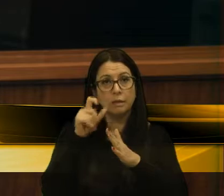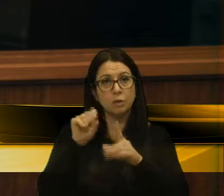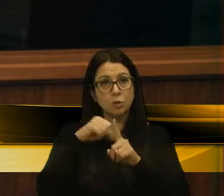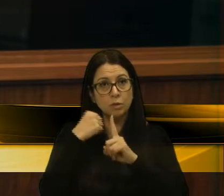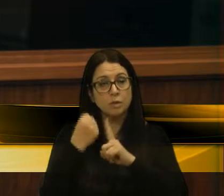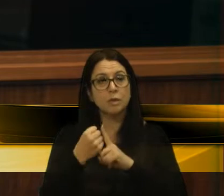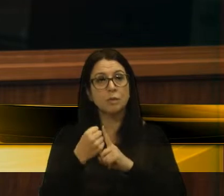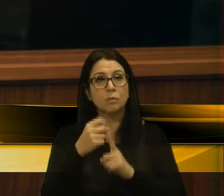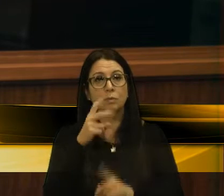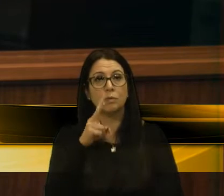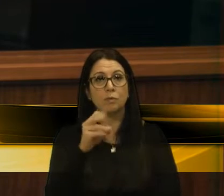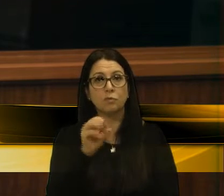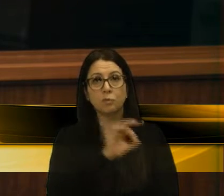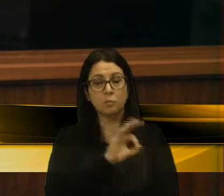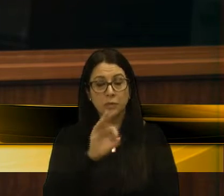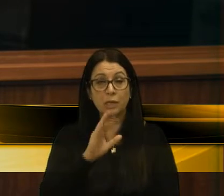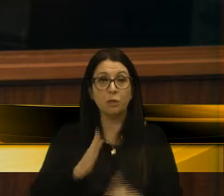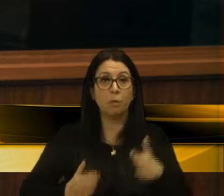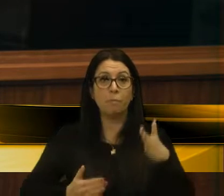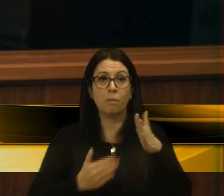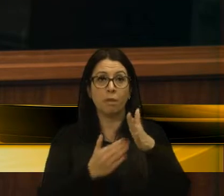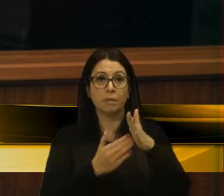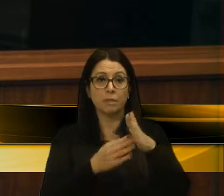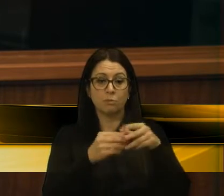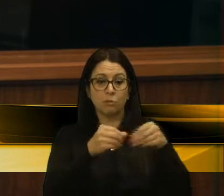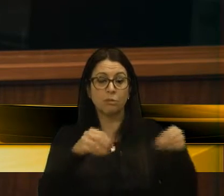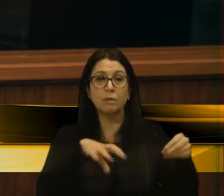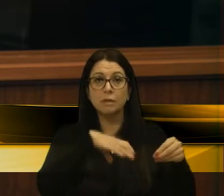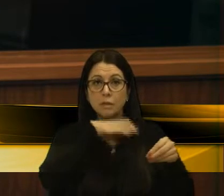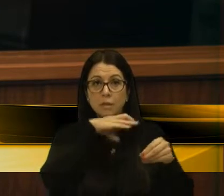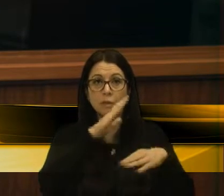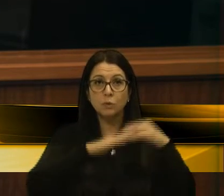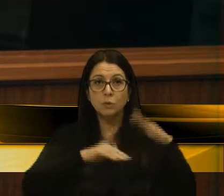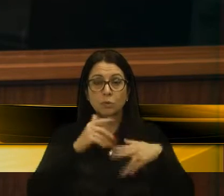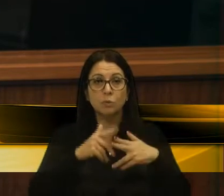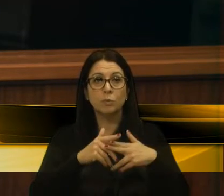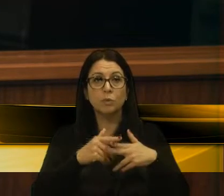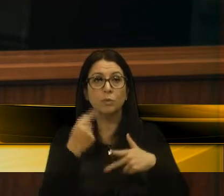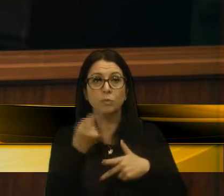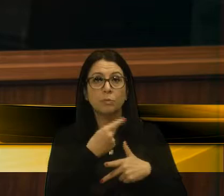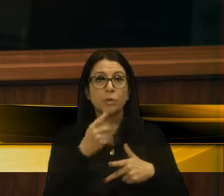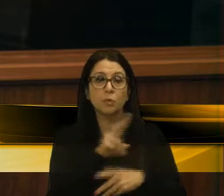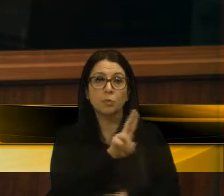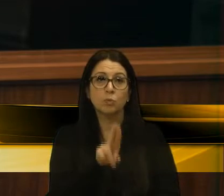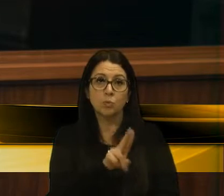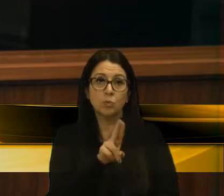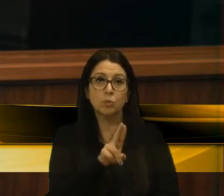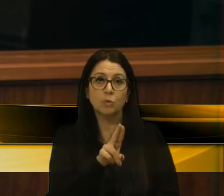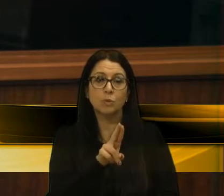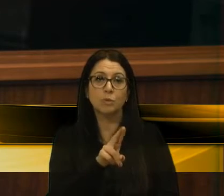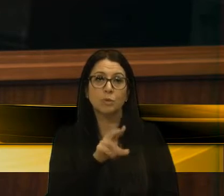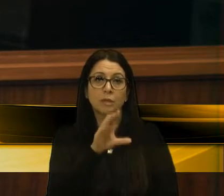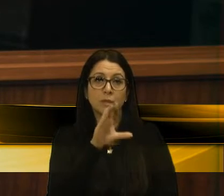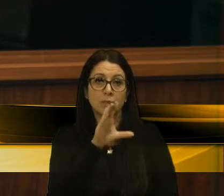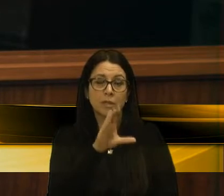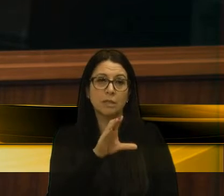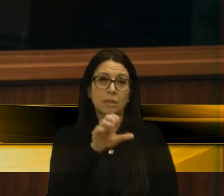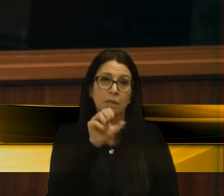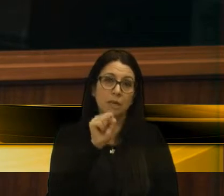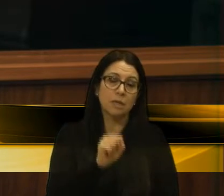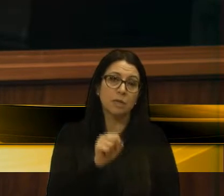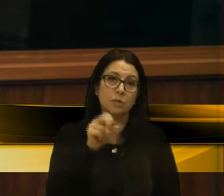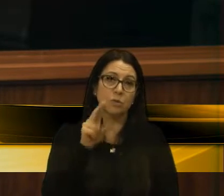e 20% no máximo do total da área construída computável para uso de CS1